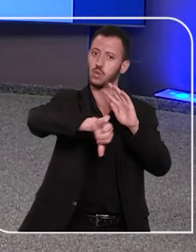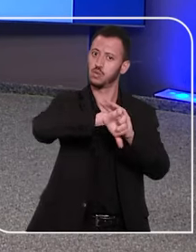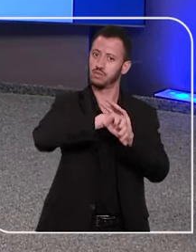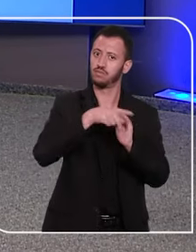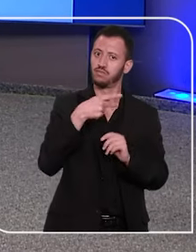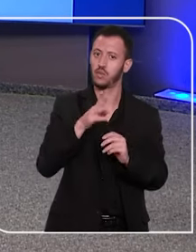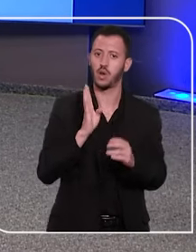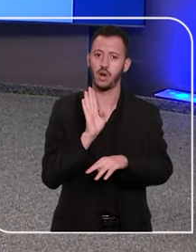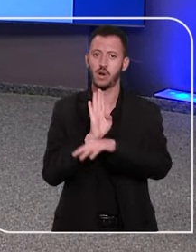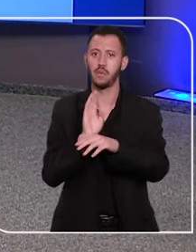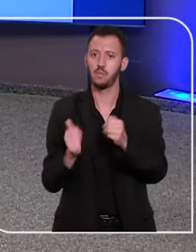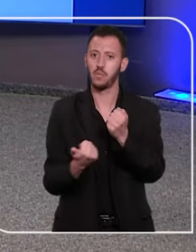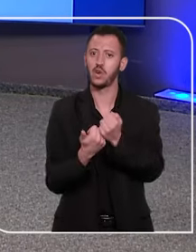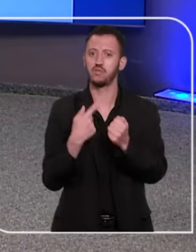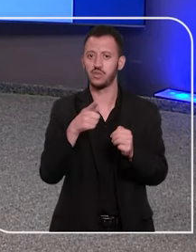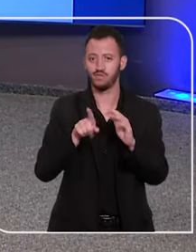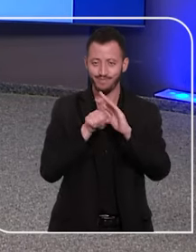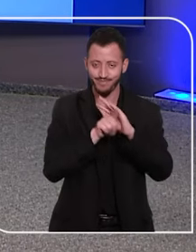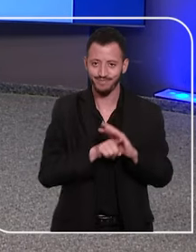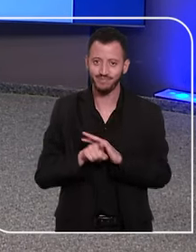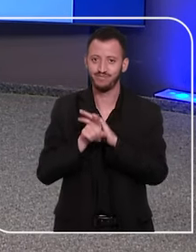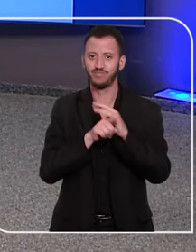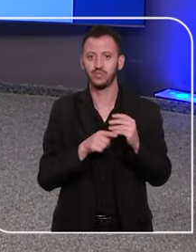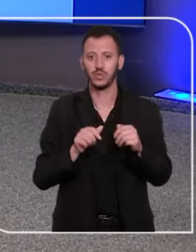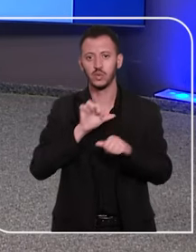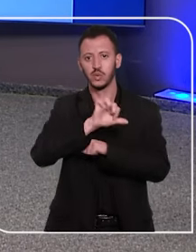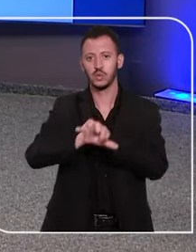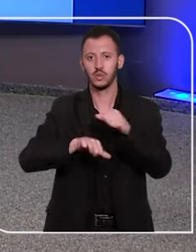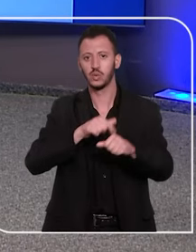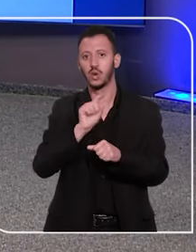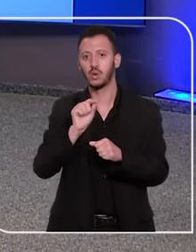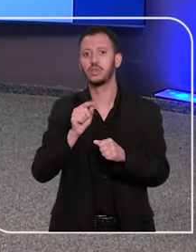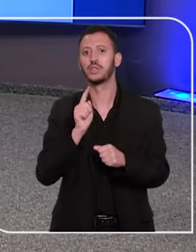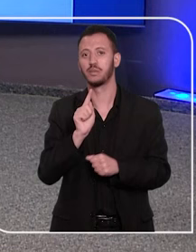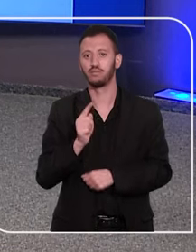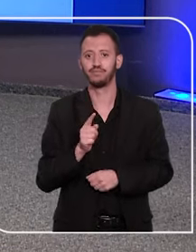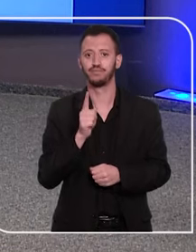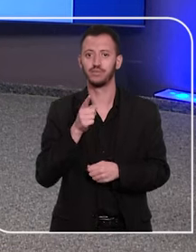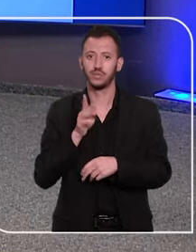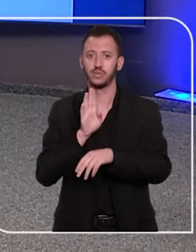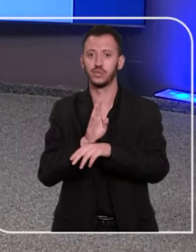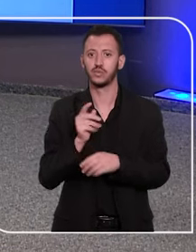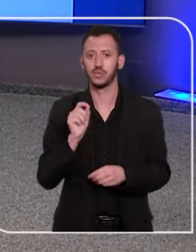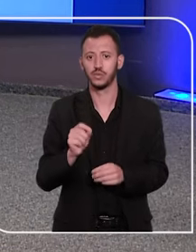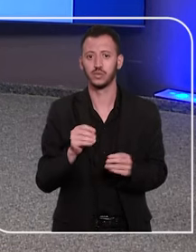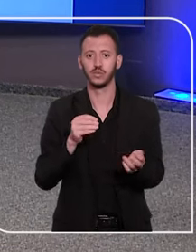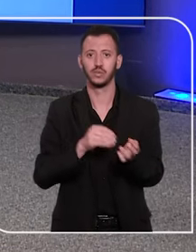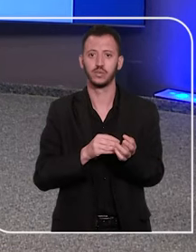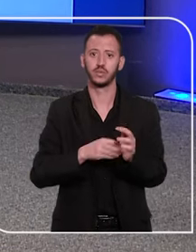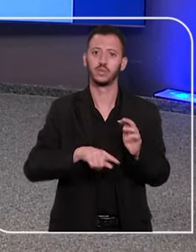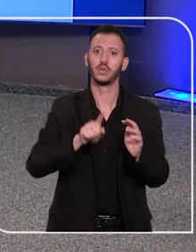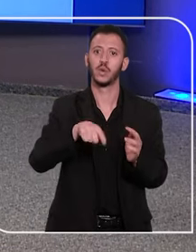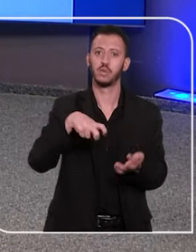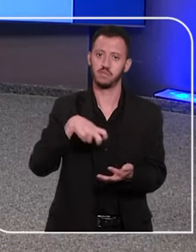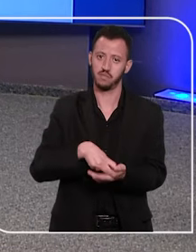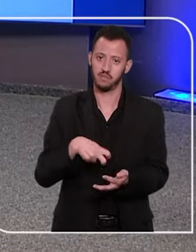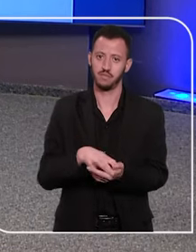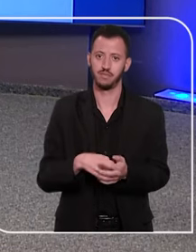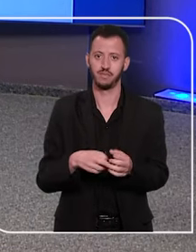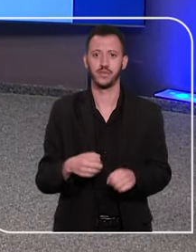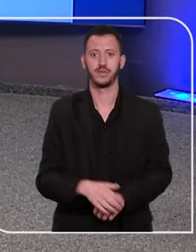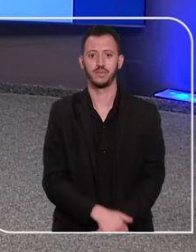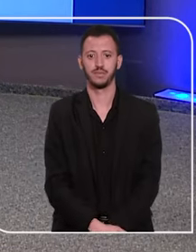crimes e ajudar nas investigações em troca de de benefícios que podem chegar a extinção de uma